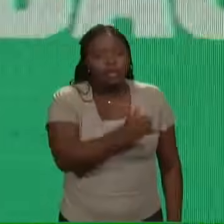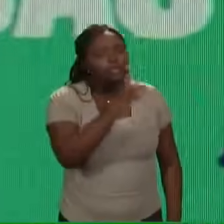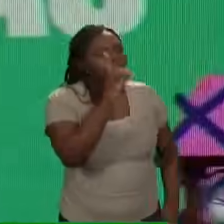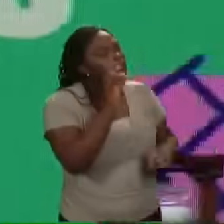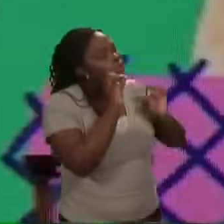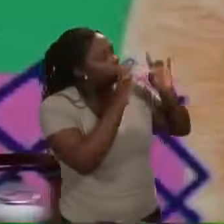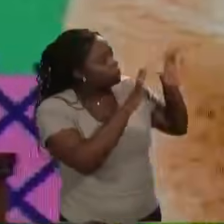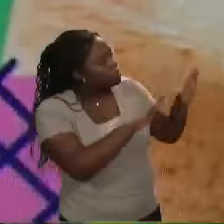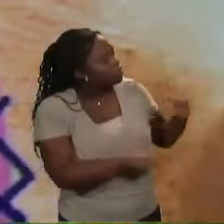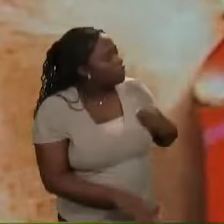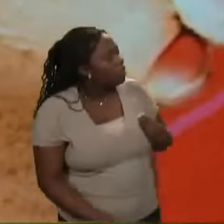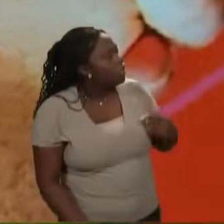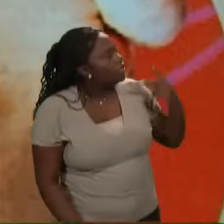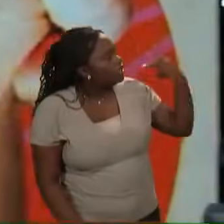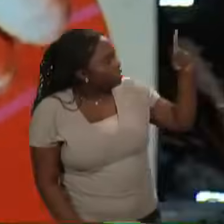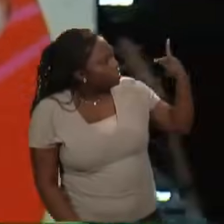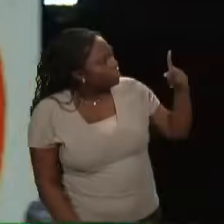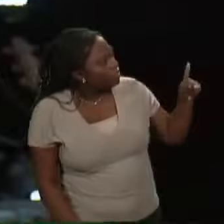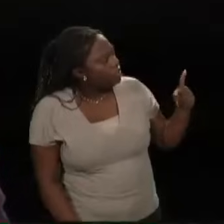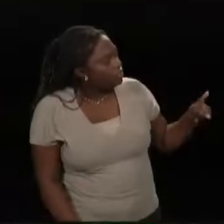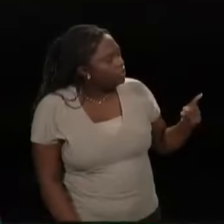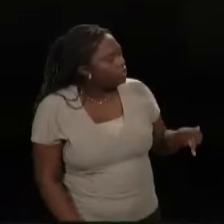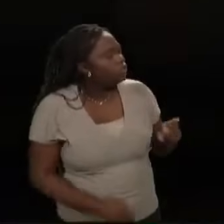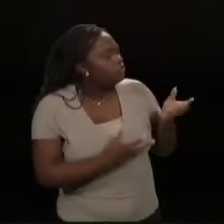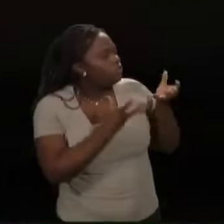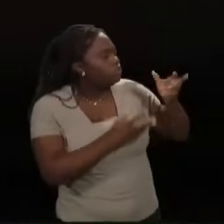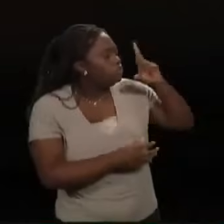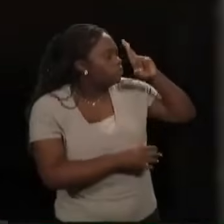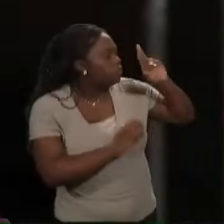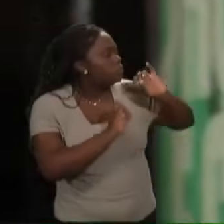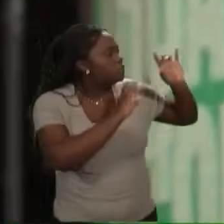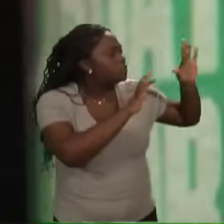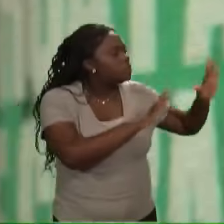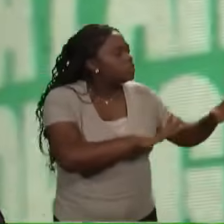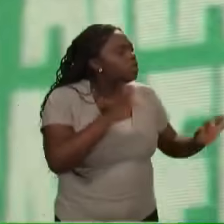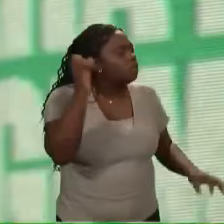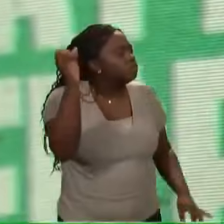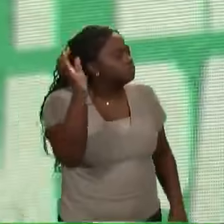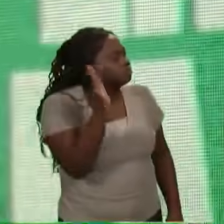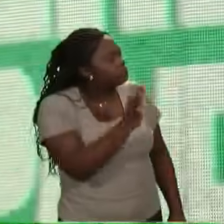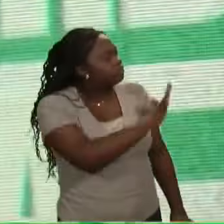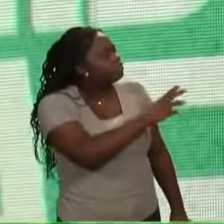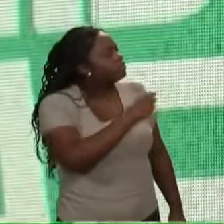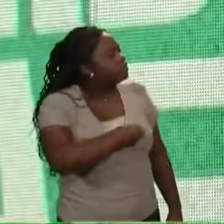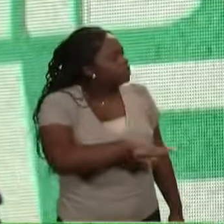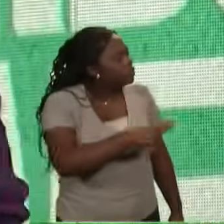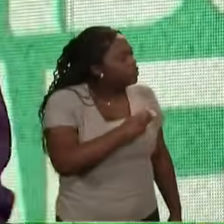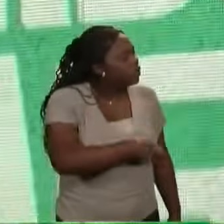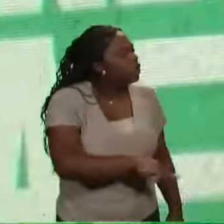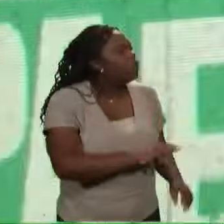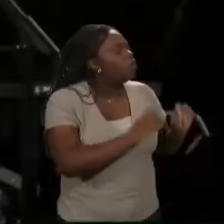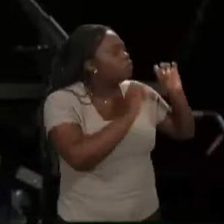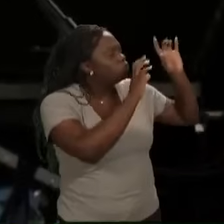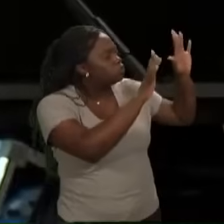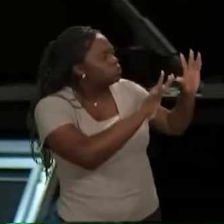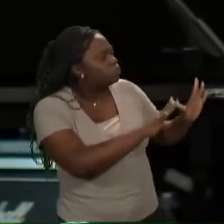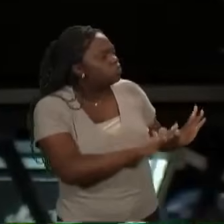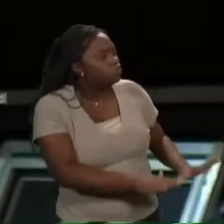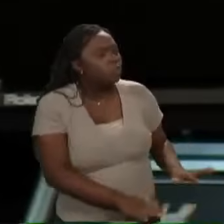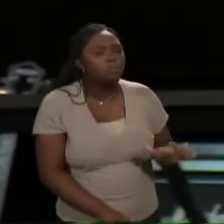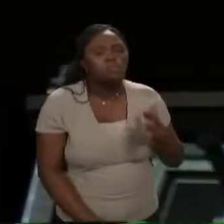vida de fulano, abençoo a vida de ciclano, eu quero que o Senhor prospere, dê graça, tenha misericórdia, estenda a tua mão. E eu gasto